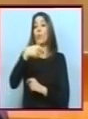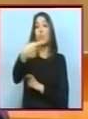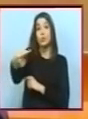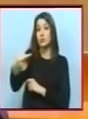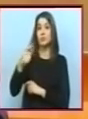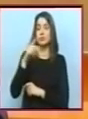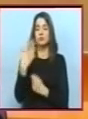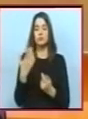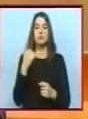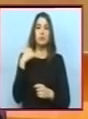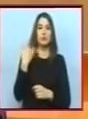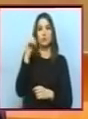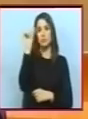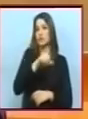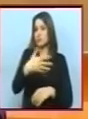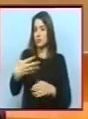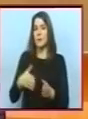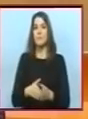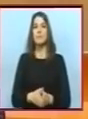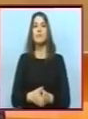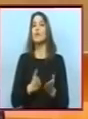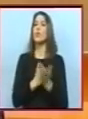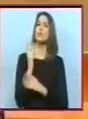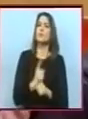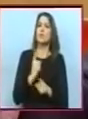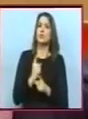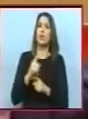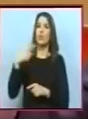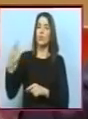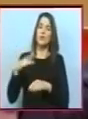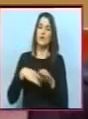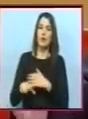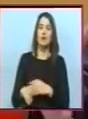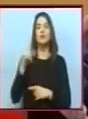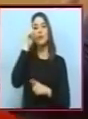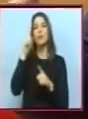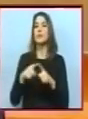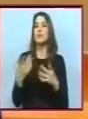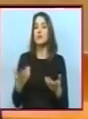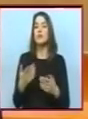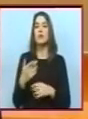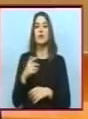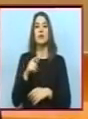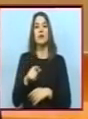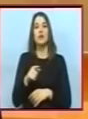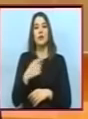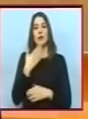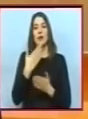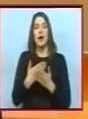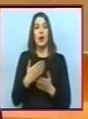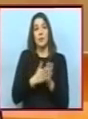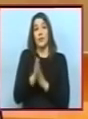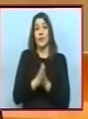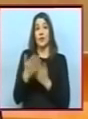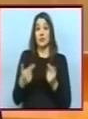ou outros descendentes. E continuamos a fazer daquelas que sempre se fizeram, com o objetivo de alguma forma, e já aqui equilibrando